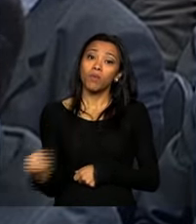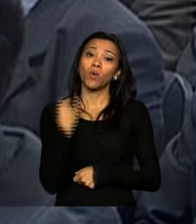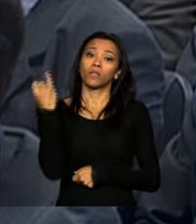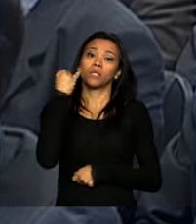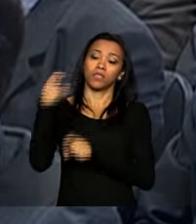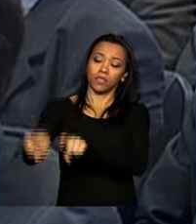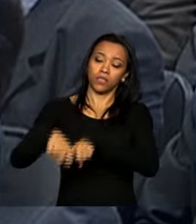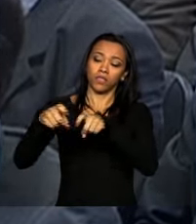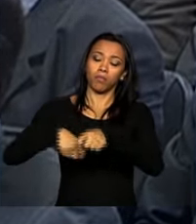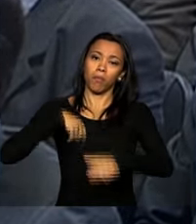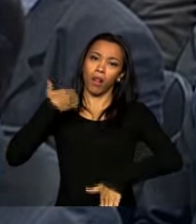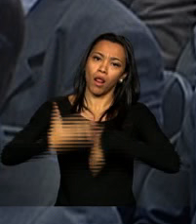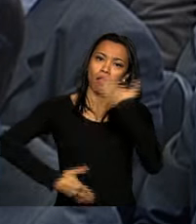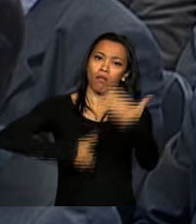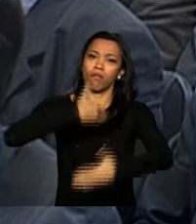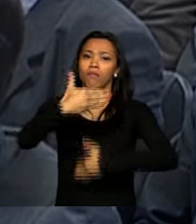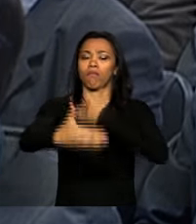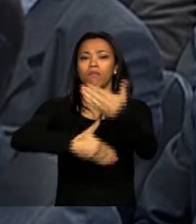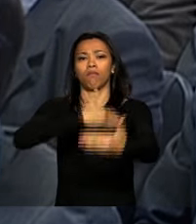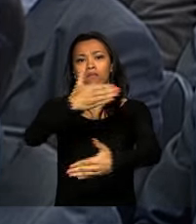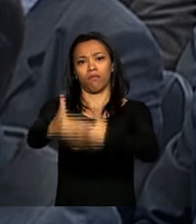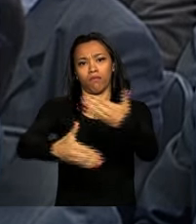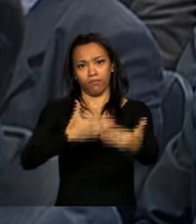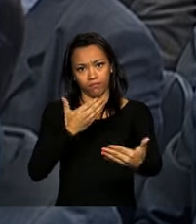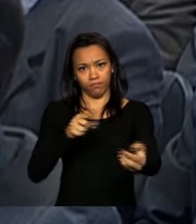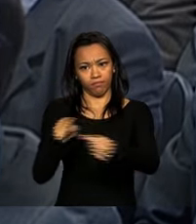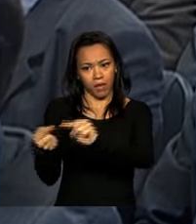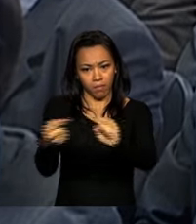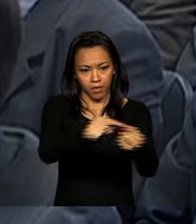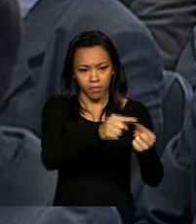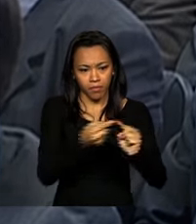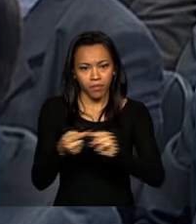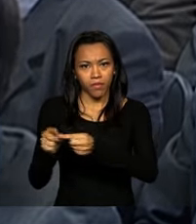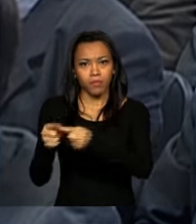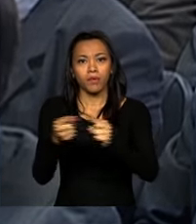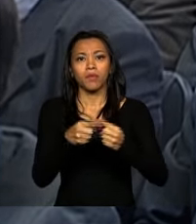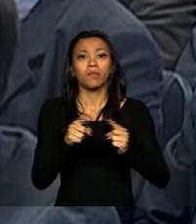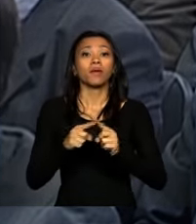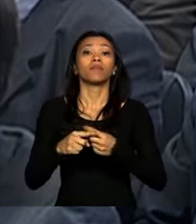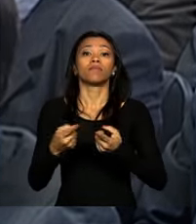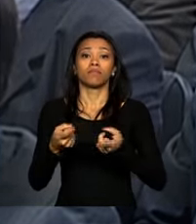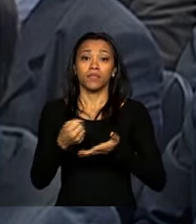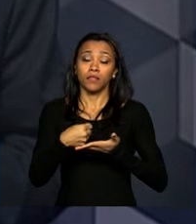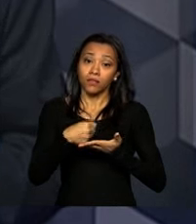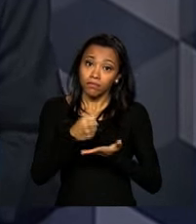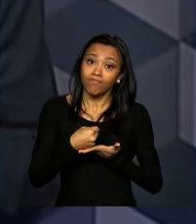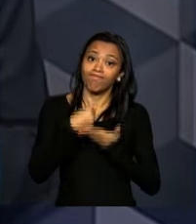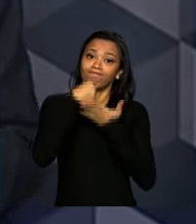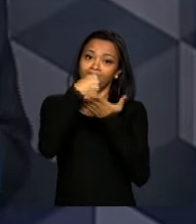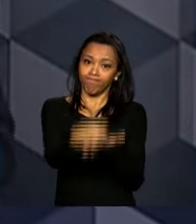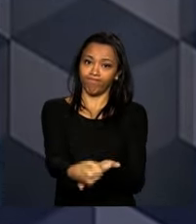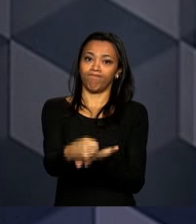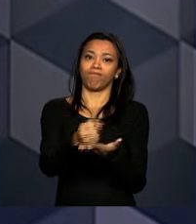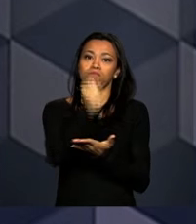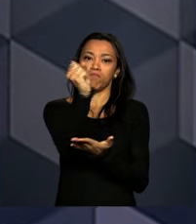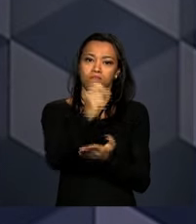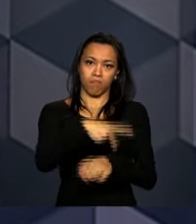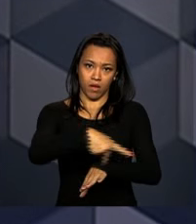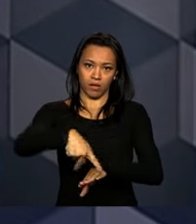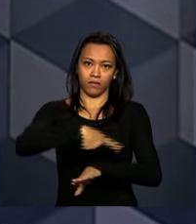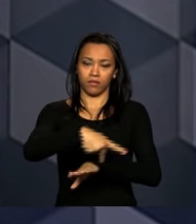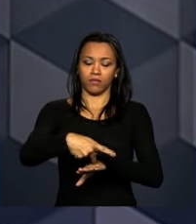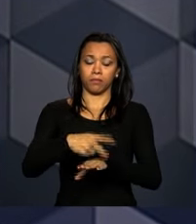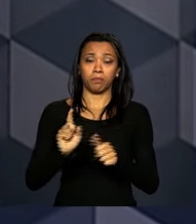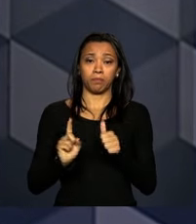no desenvolvimento integrado e sustentável de um país. Primeiro,